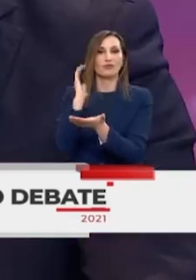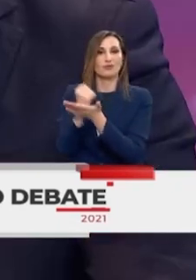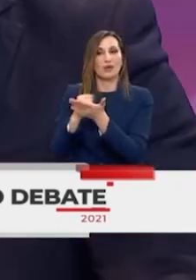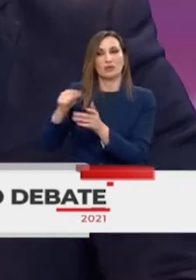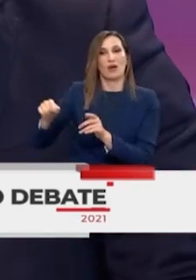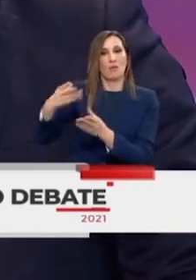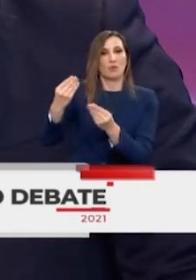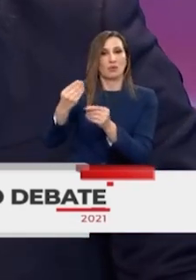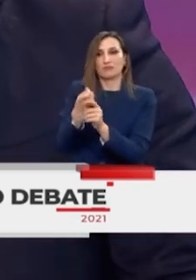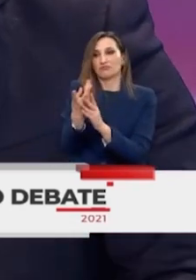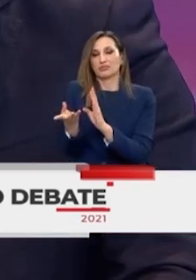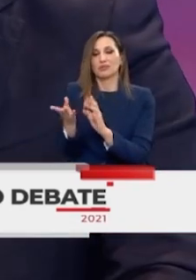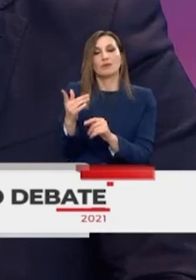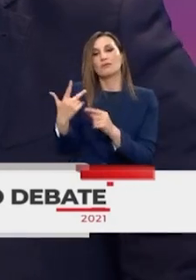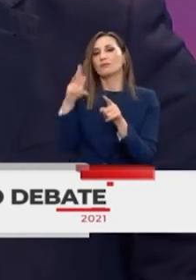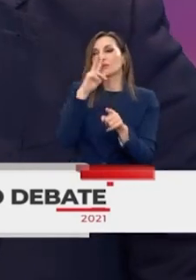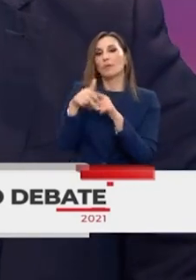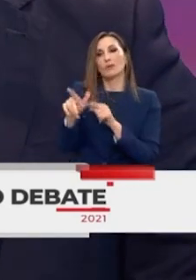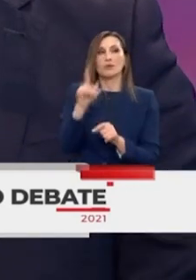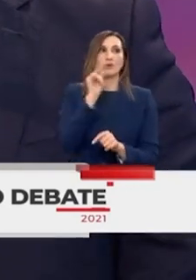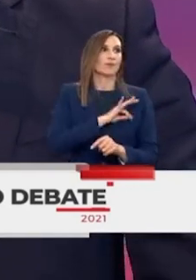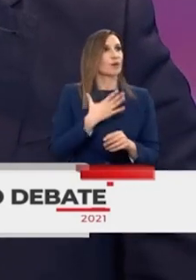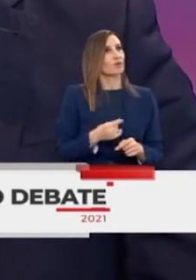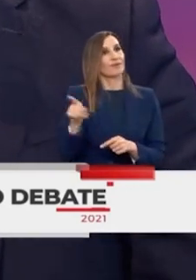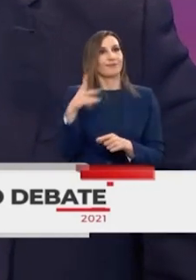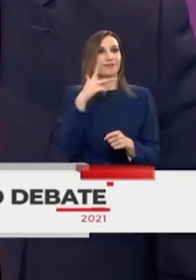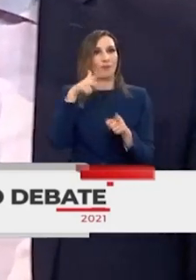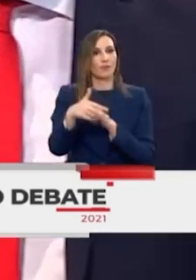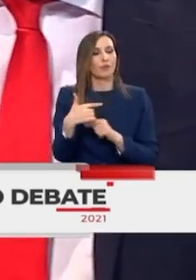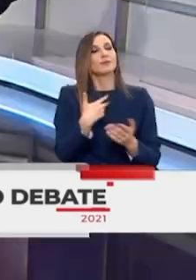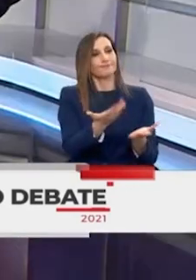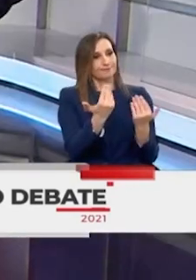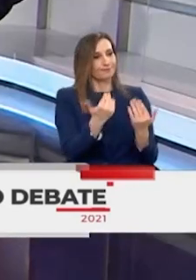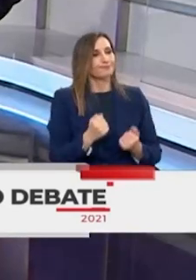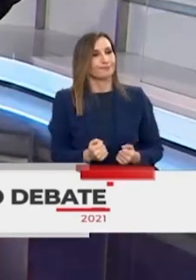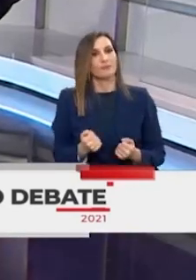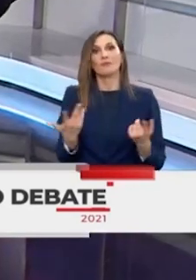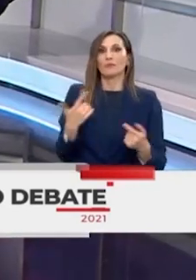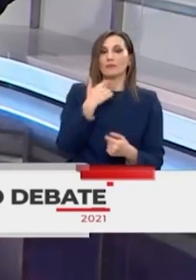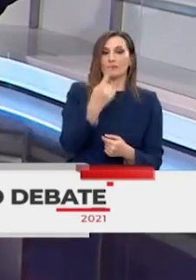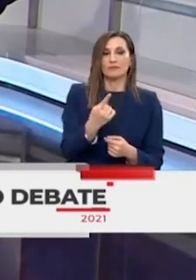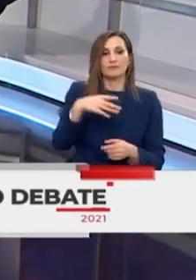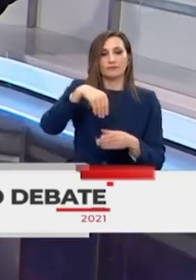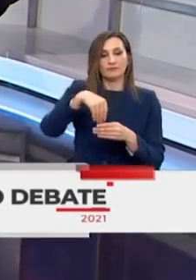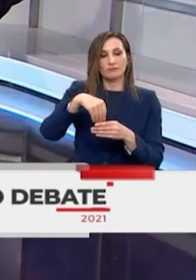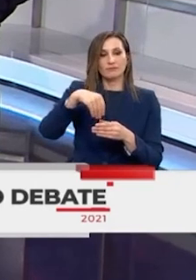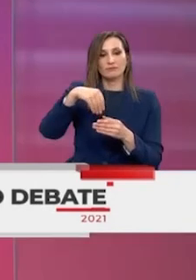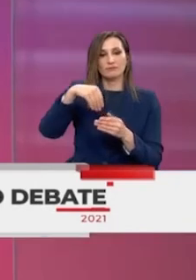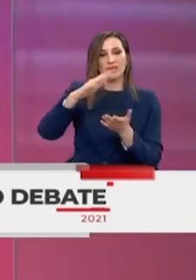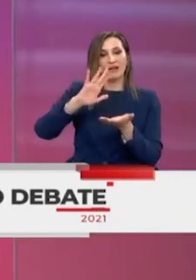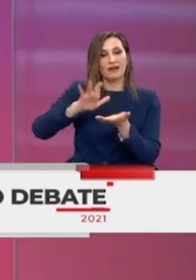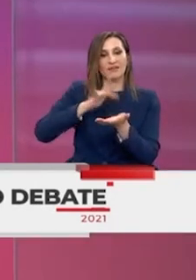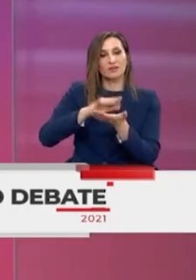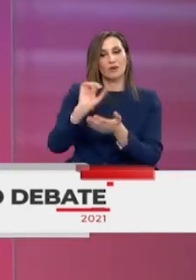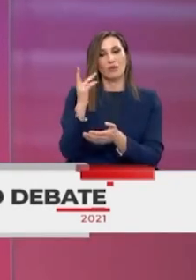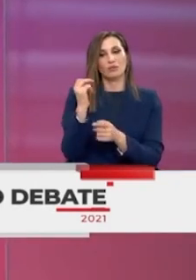sobre eu isso. Eu gostava de não ser interrompida por este senhor. Continua, por favor, Ana Gomes. Eu estava a referir que isso é contado na revista de Sábado, em